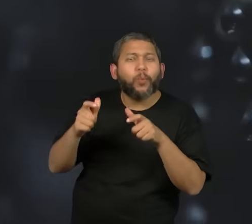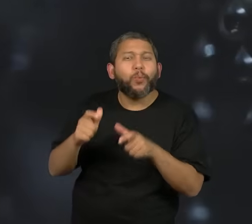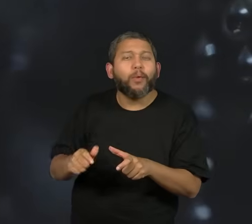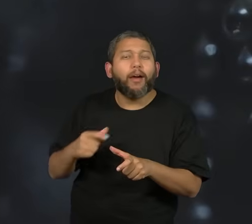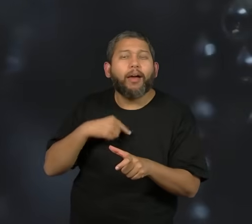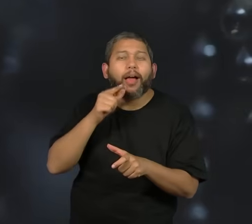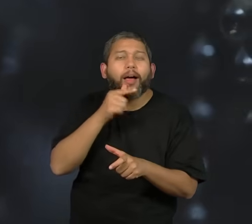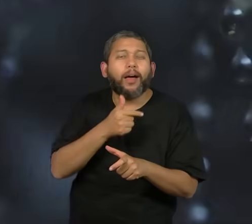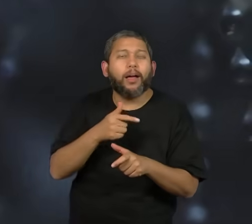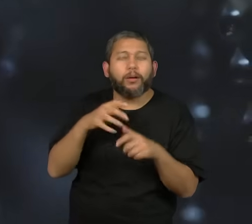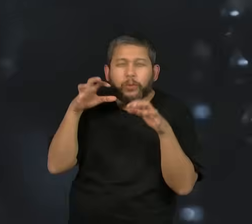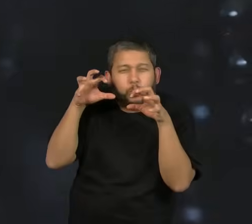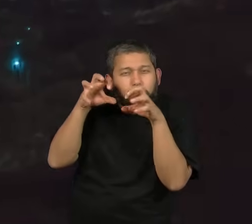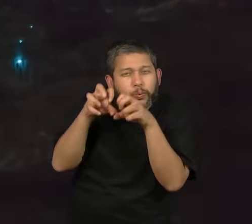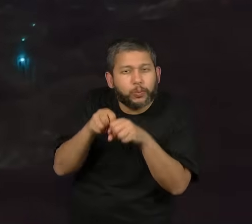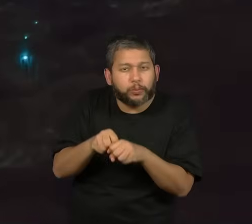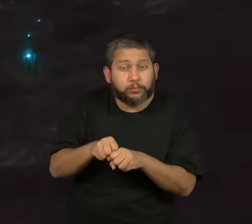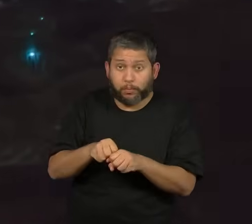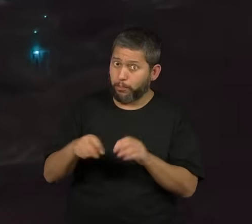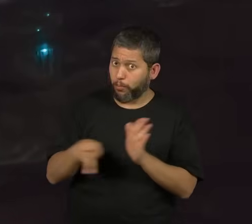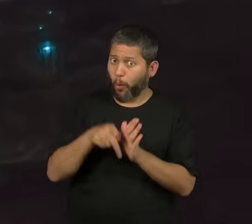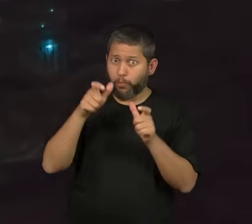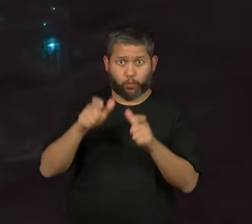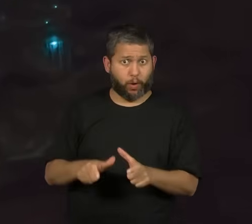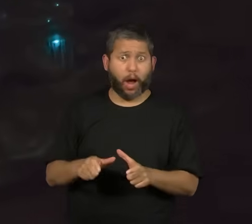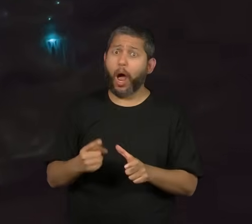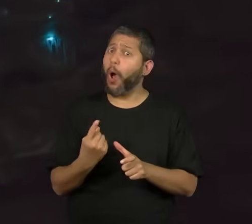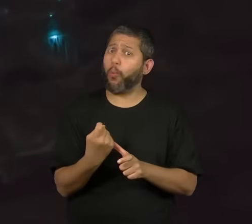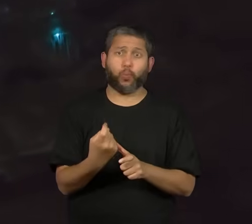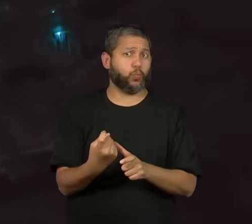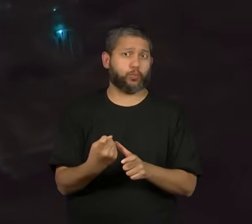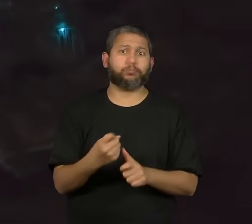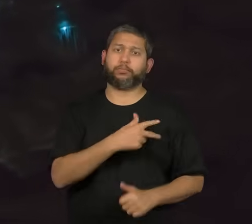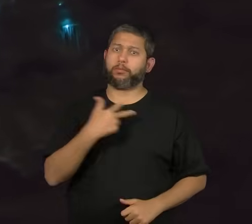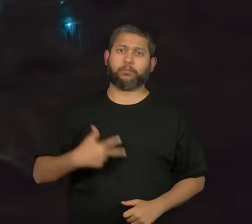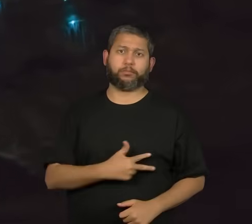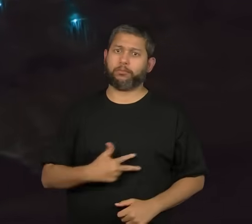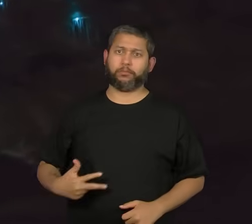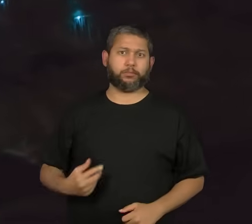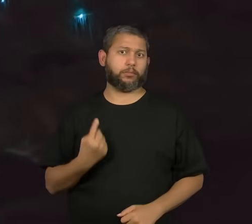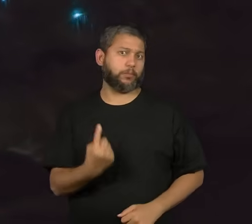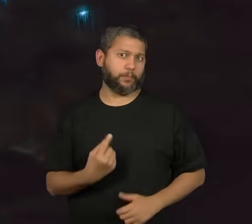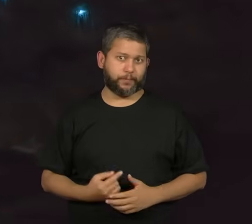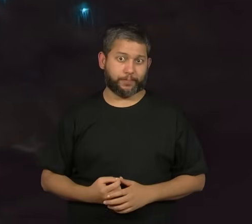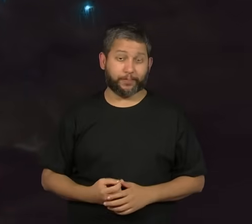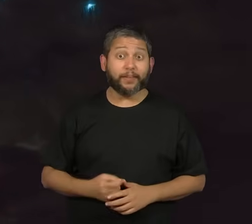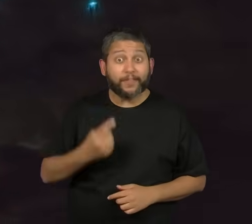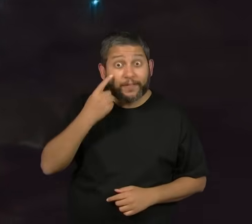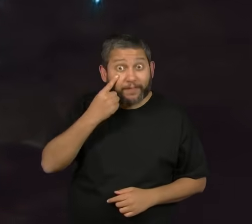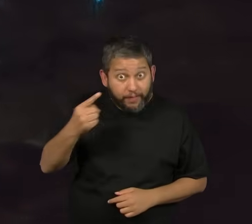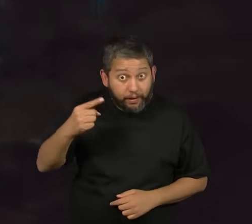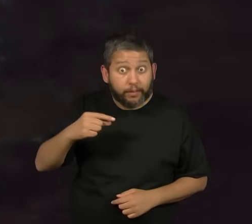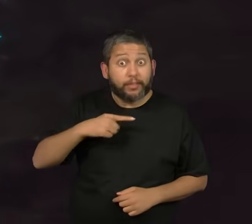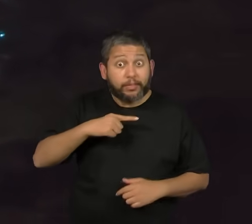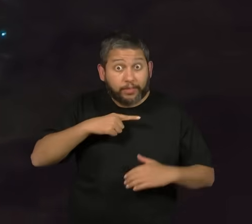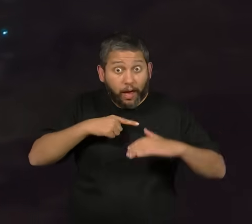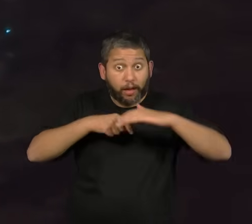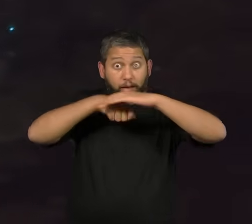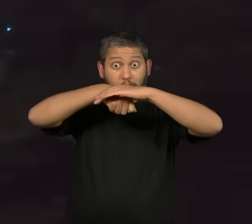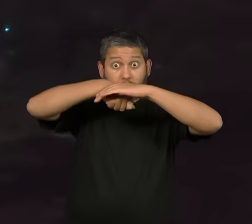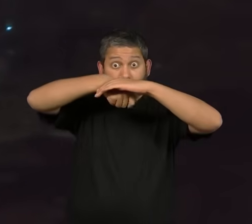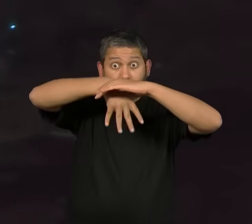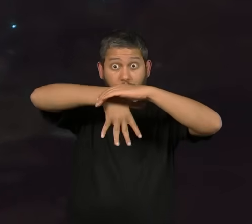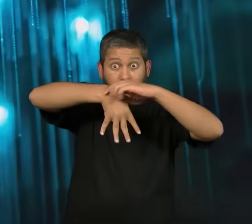sombrios. Endêmicos da Nova Zelândia, só ocorrem no país. São hábeis tecelões de fios de seda,